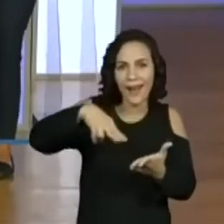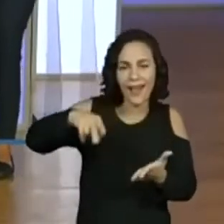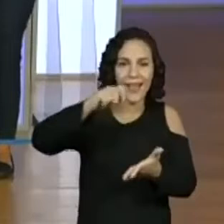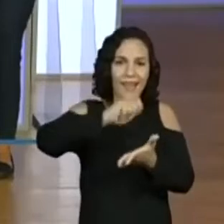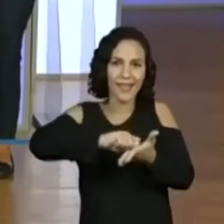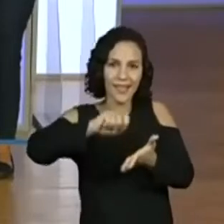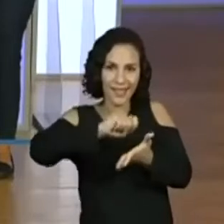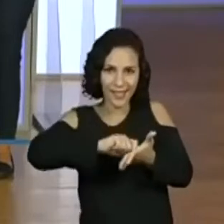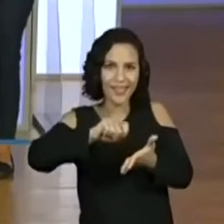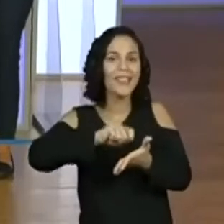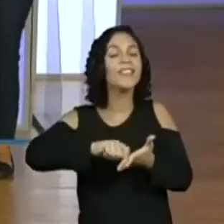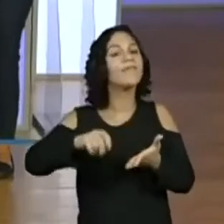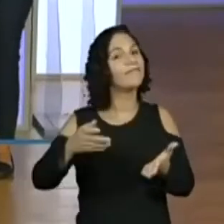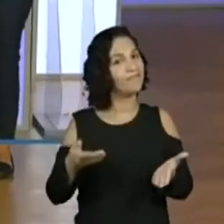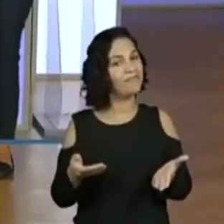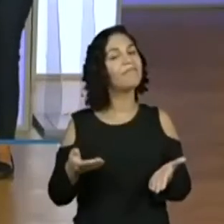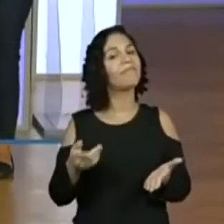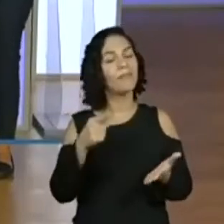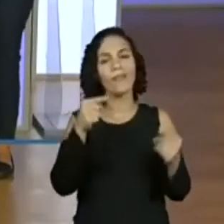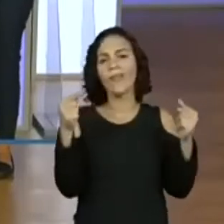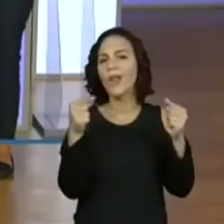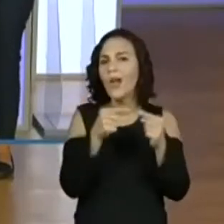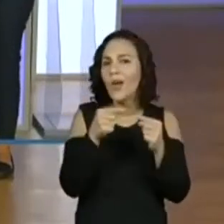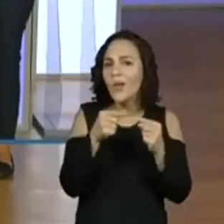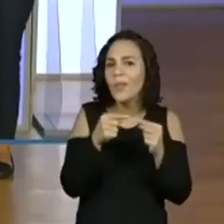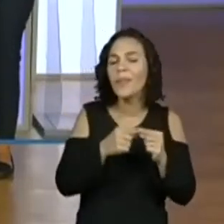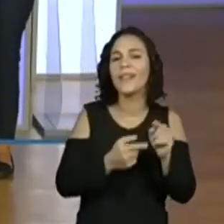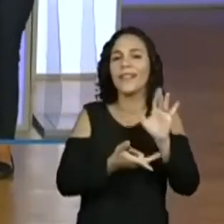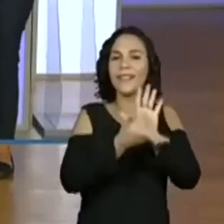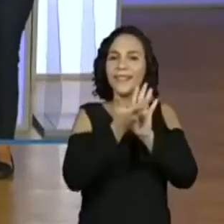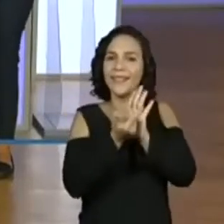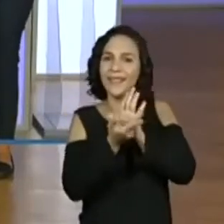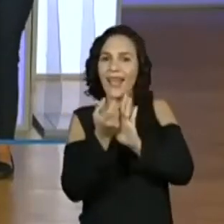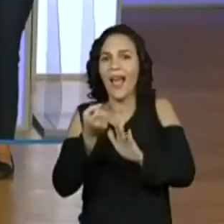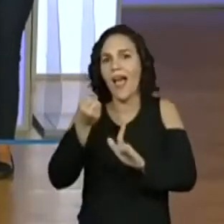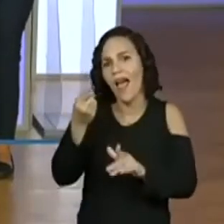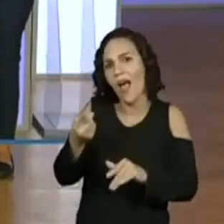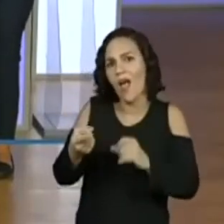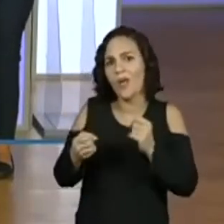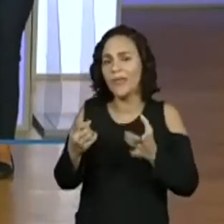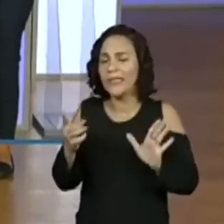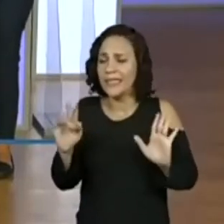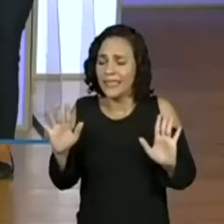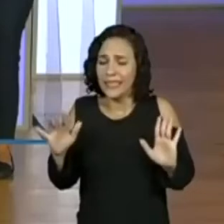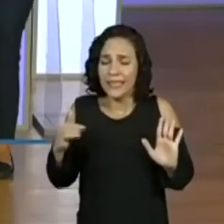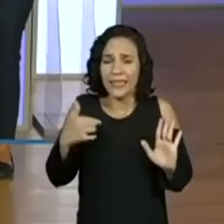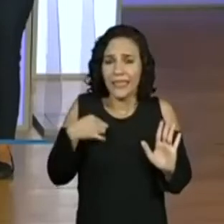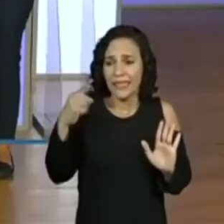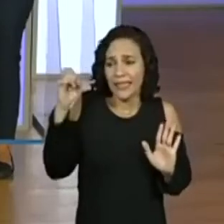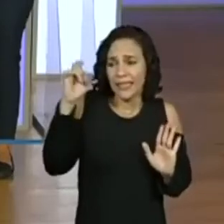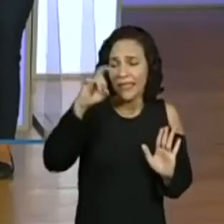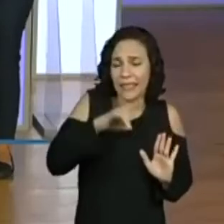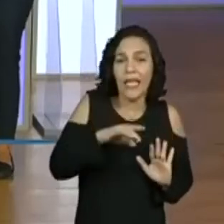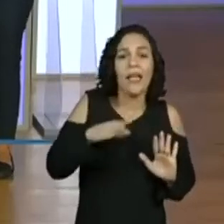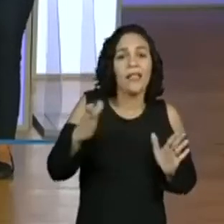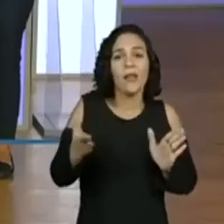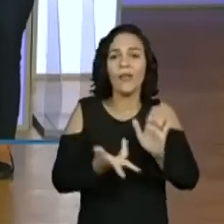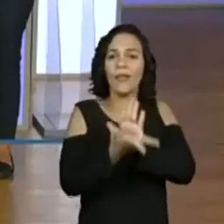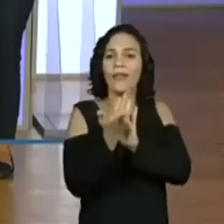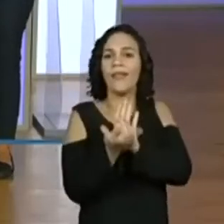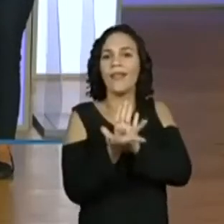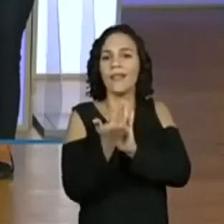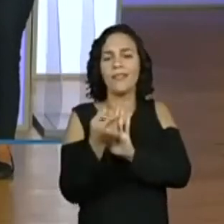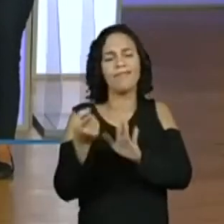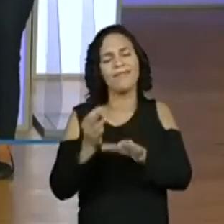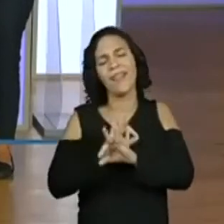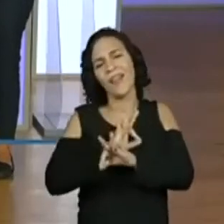não sabem escrever, ainda tem um pouquinho de receio, ainda acha desafiador esse momento, então se expressam pelos